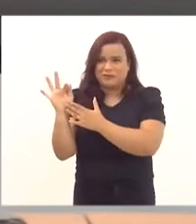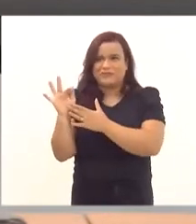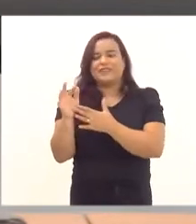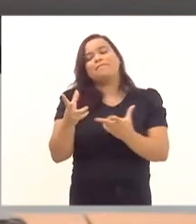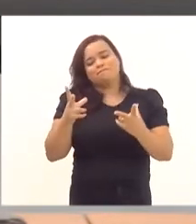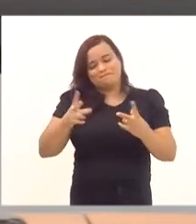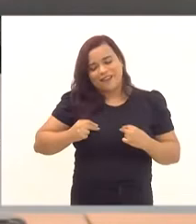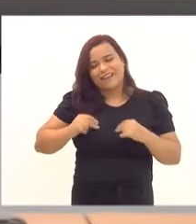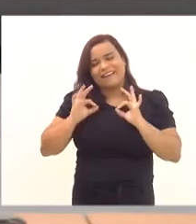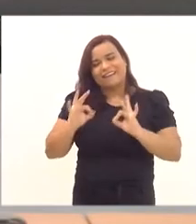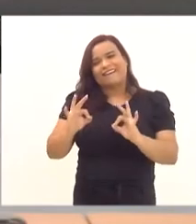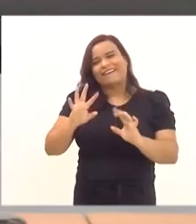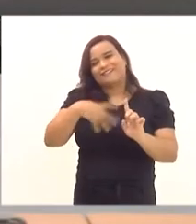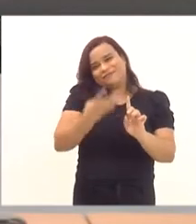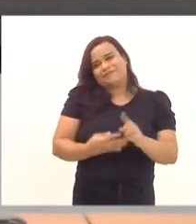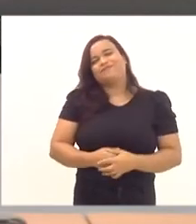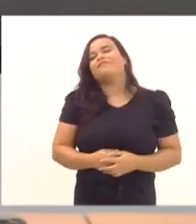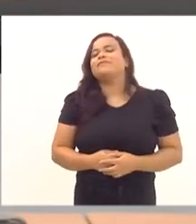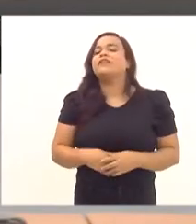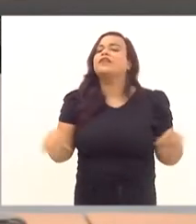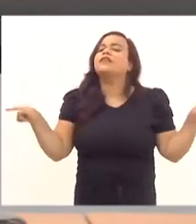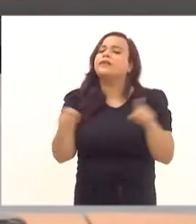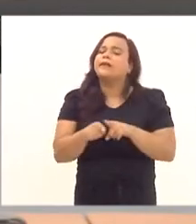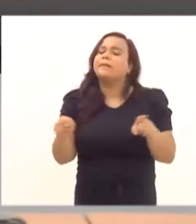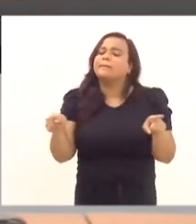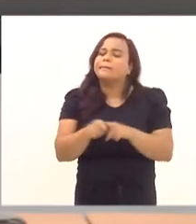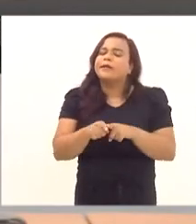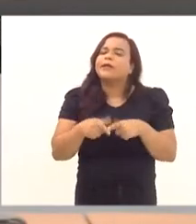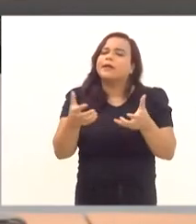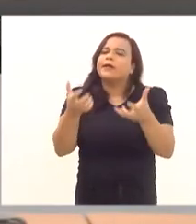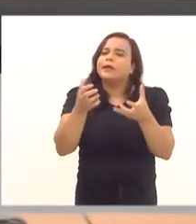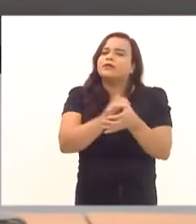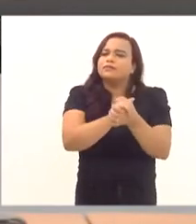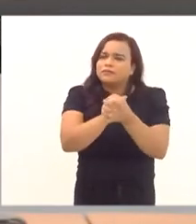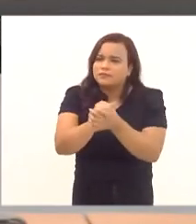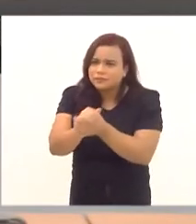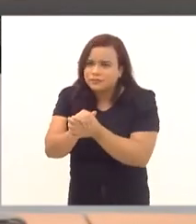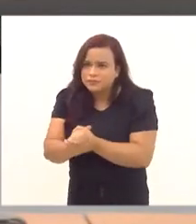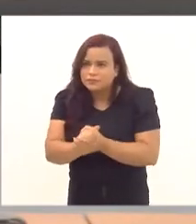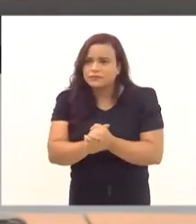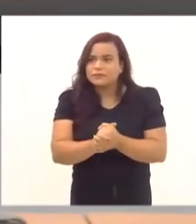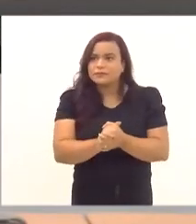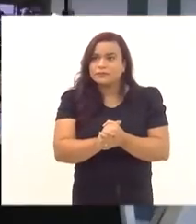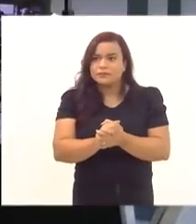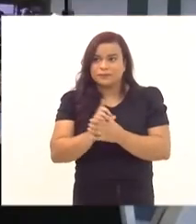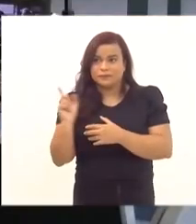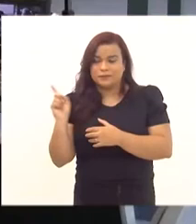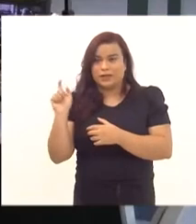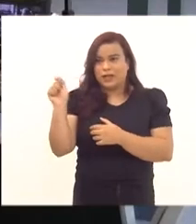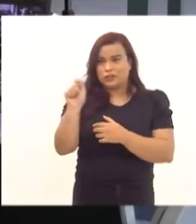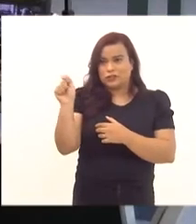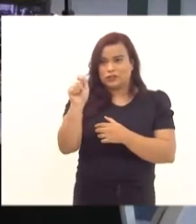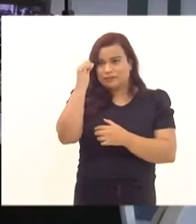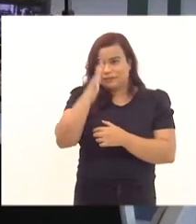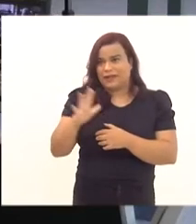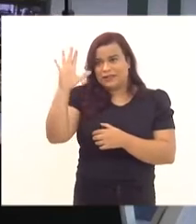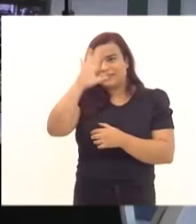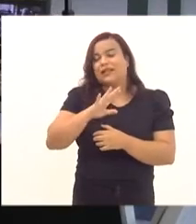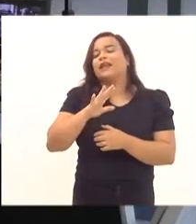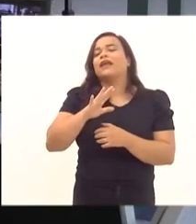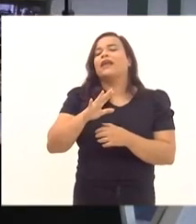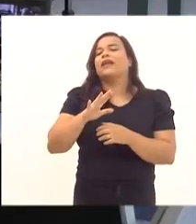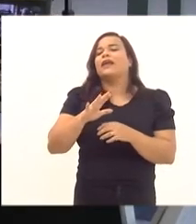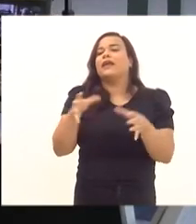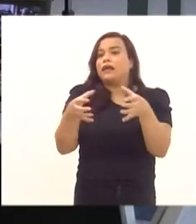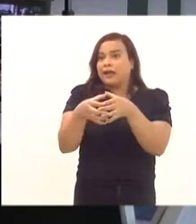esse tempo eu queria saudar que Paulo Jerônimo na a Associação Brasileira de imprensa Nossa